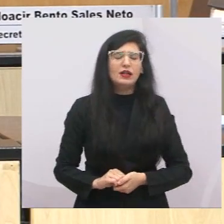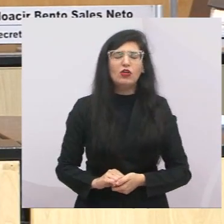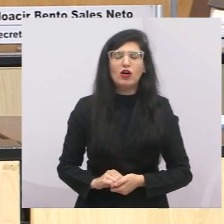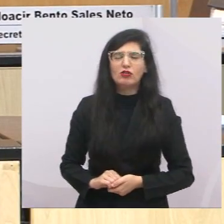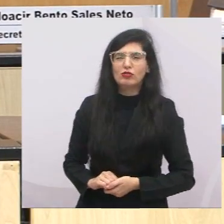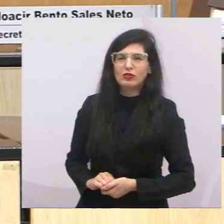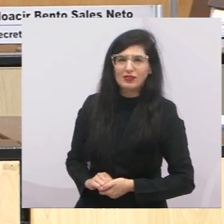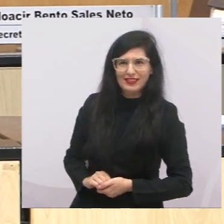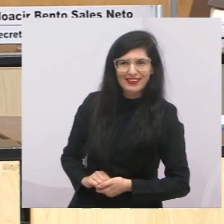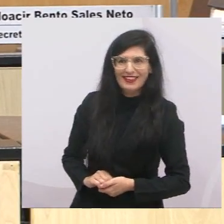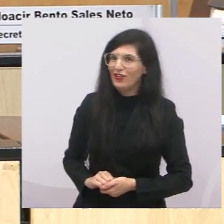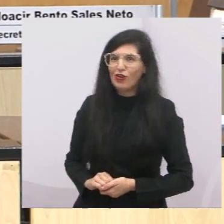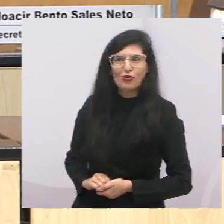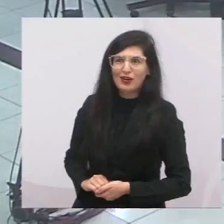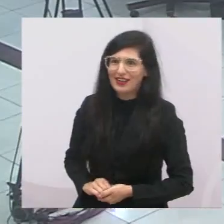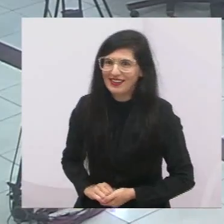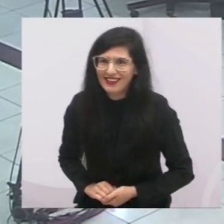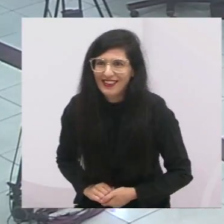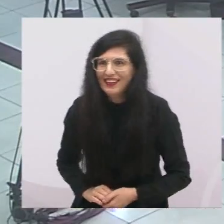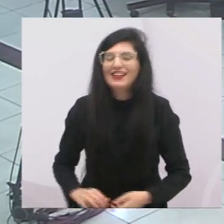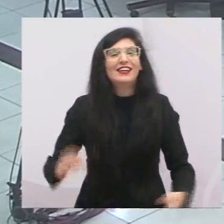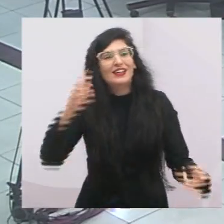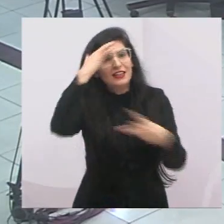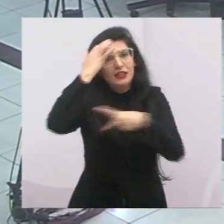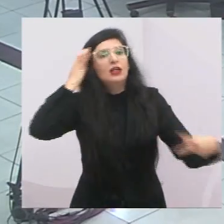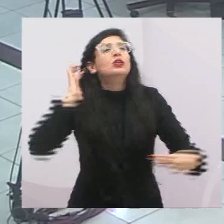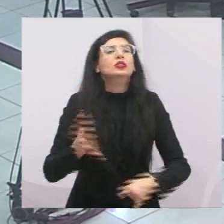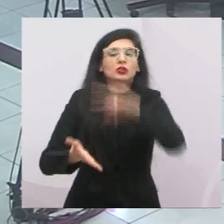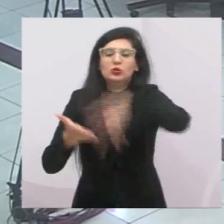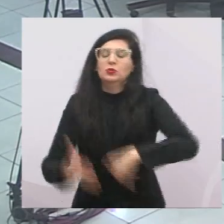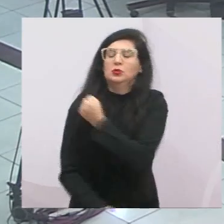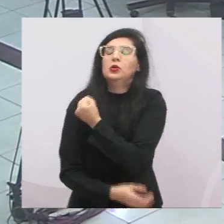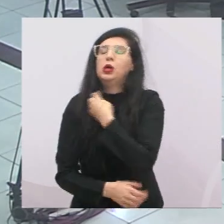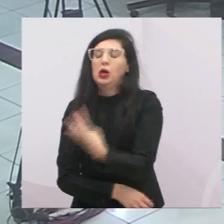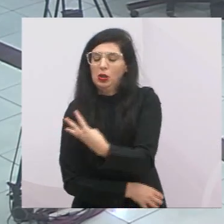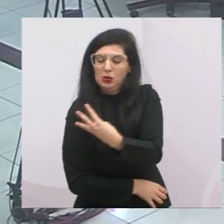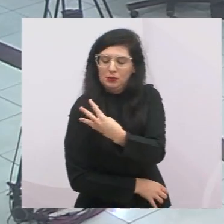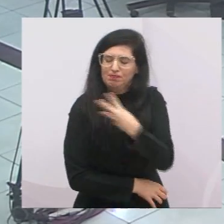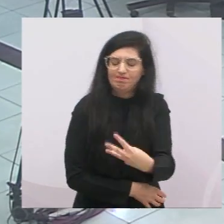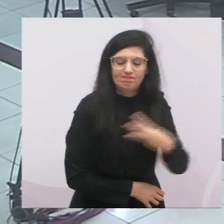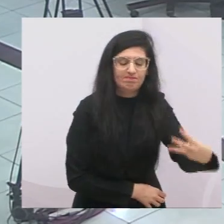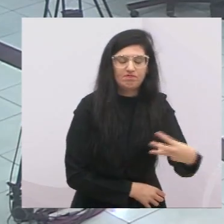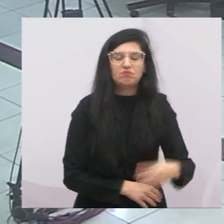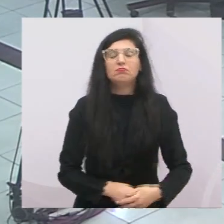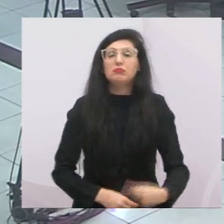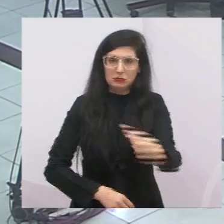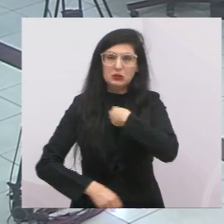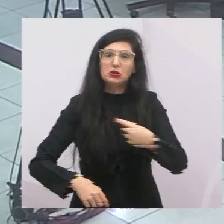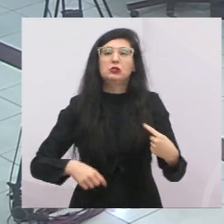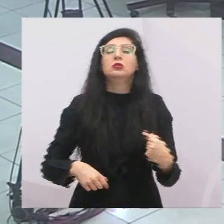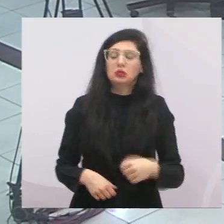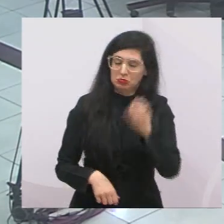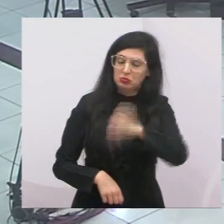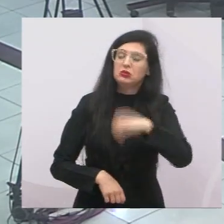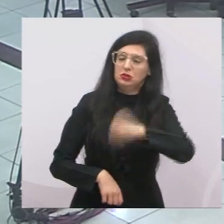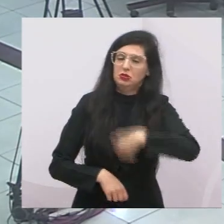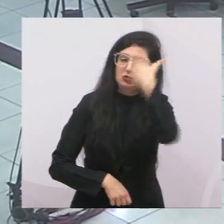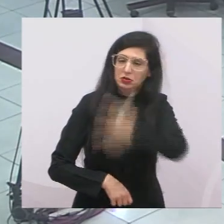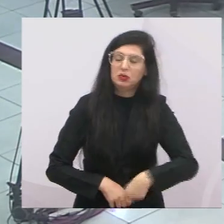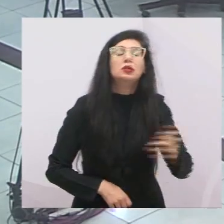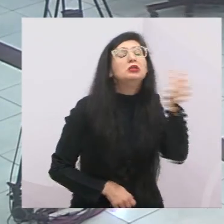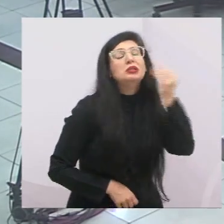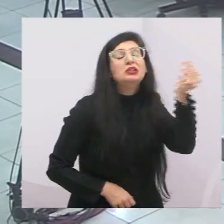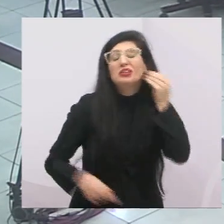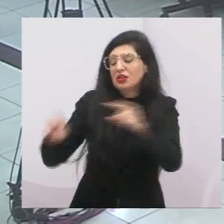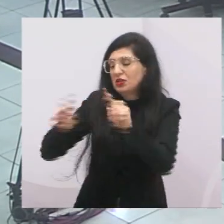Senhor presidente, referente ao requerimento 433, eu fui servidora do Estado, eu